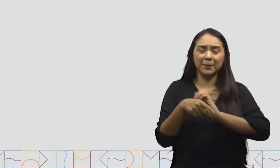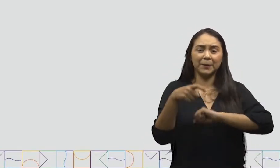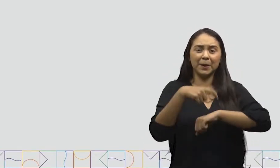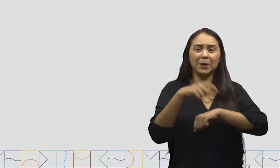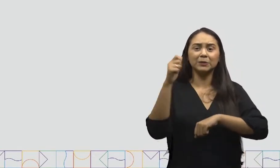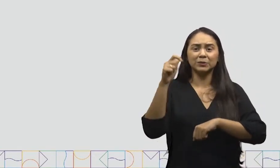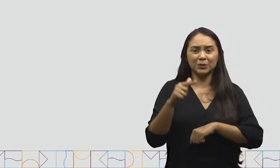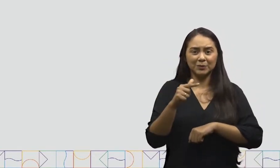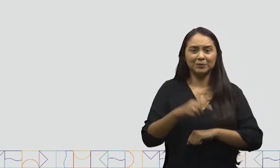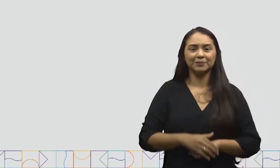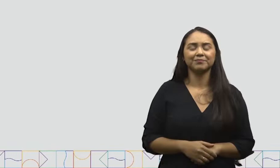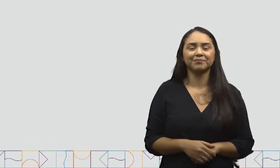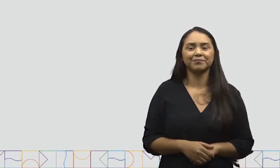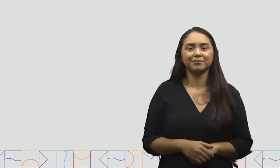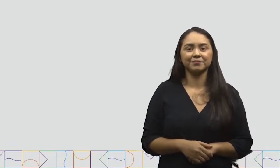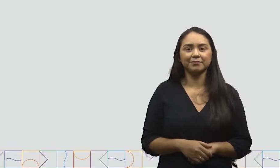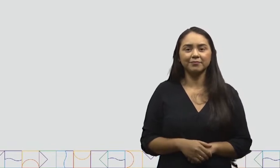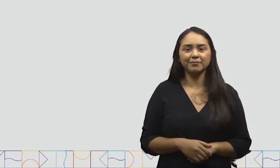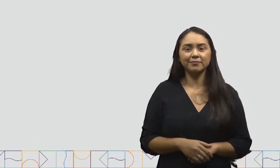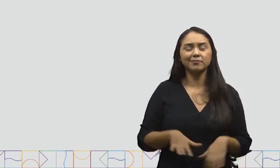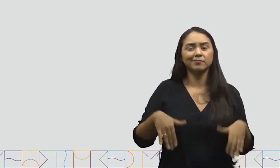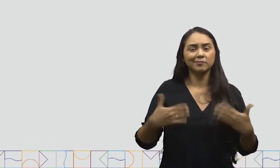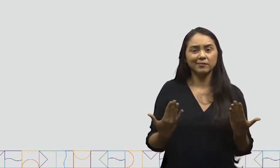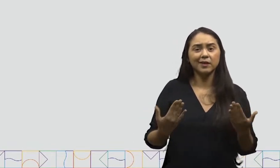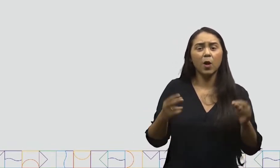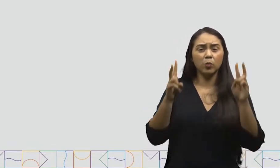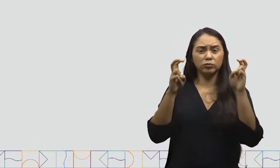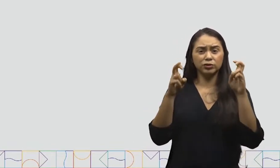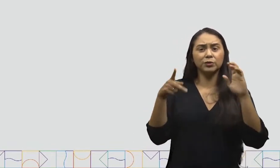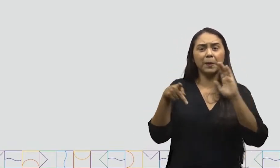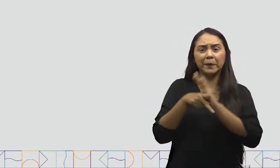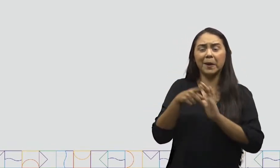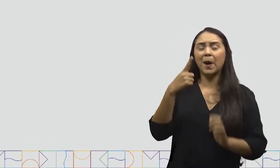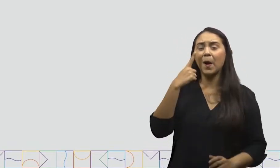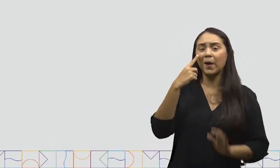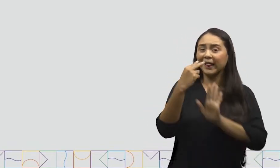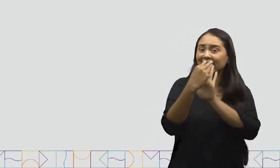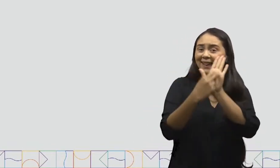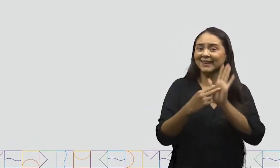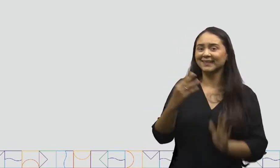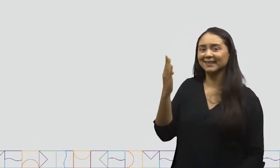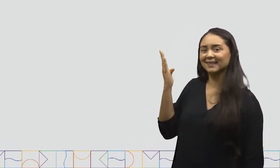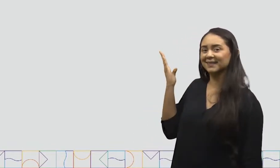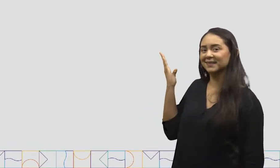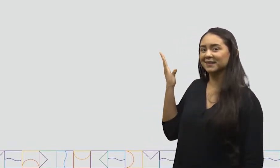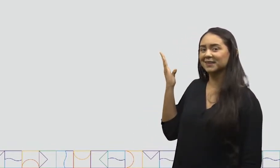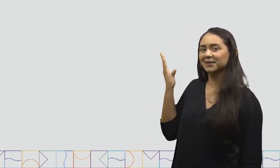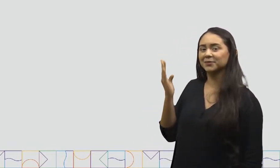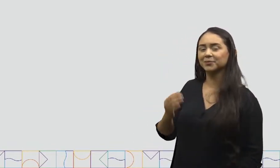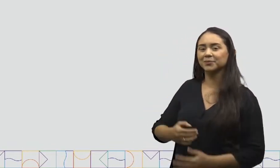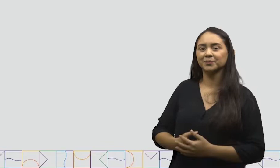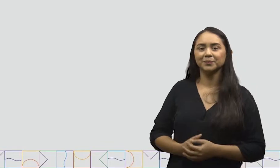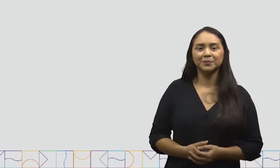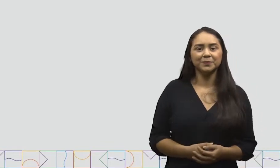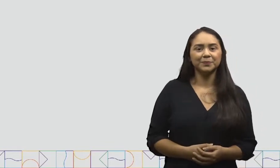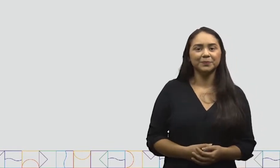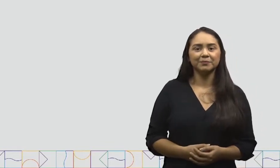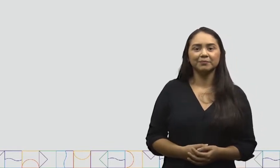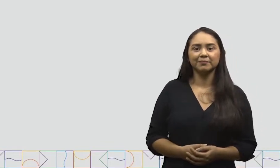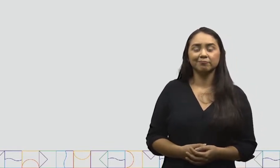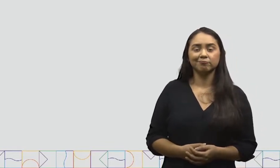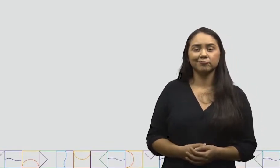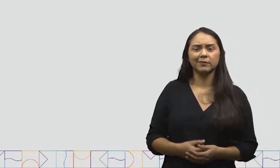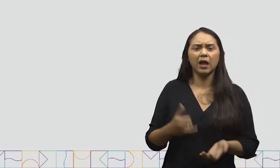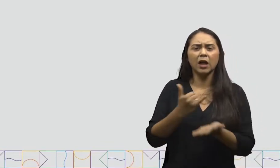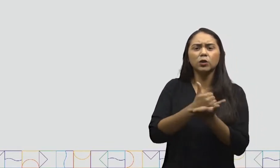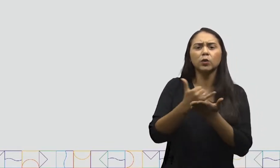pequena, como eu havia dito. Assim, o título será Experiência do Relógio de Sol. E a introdução,